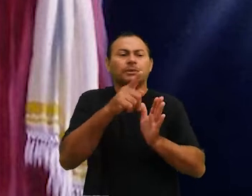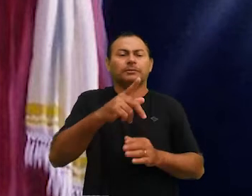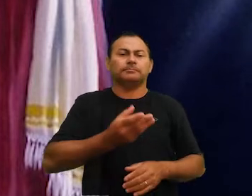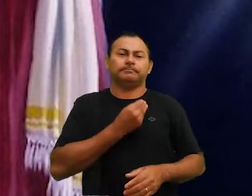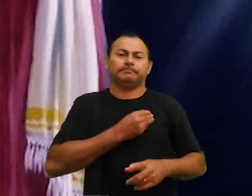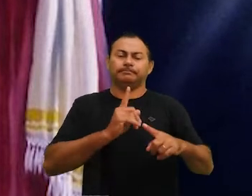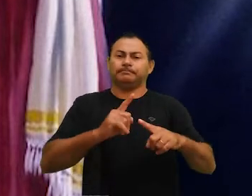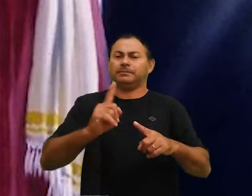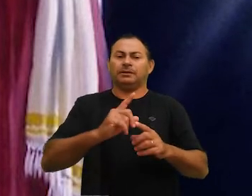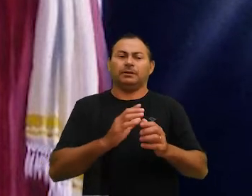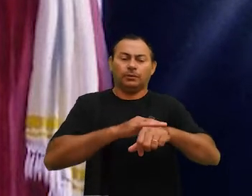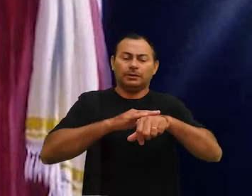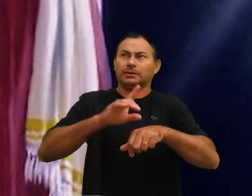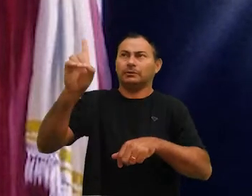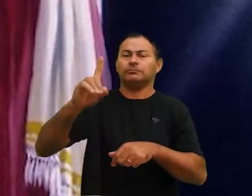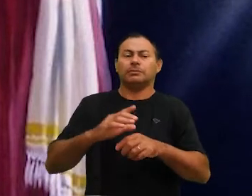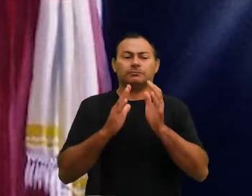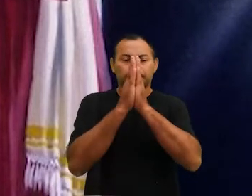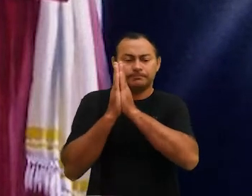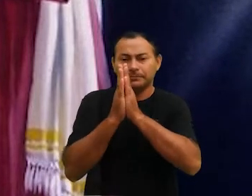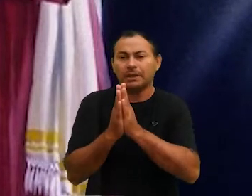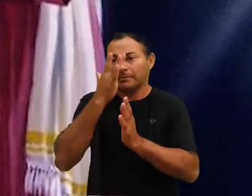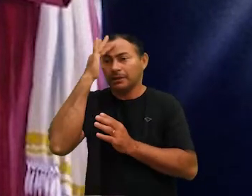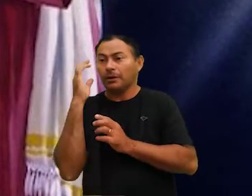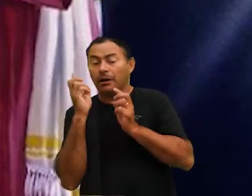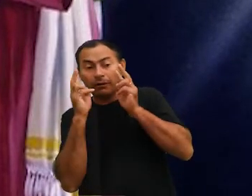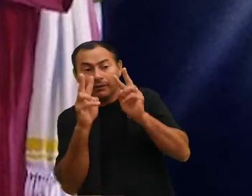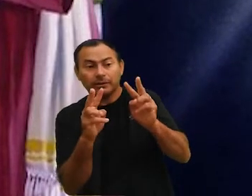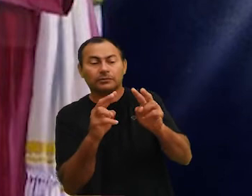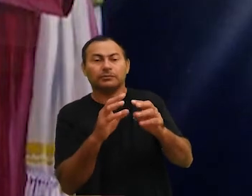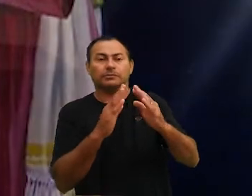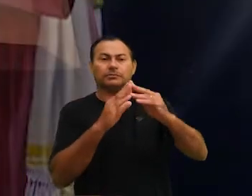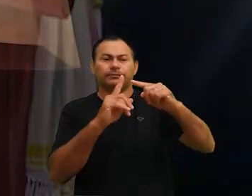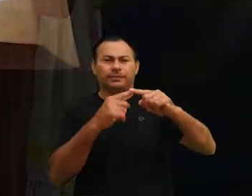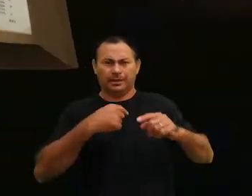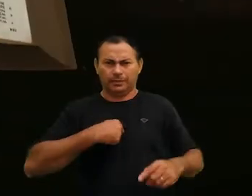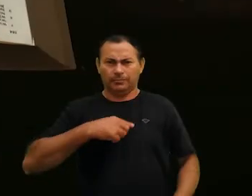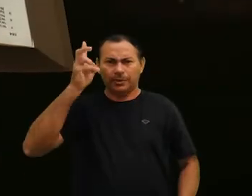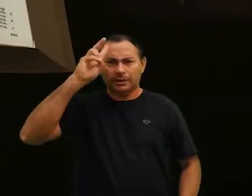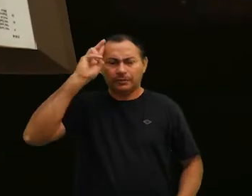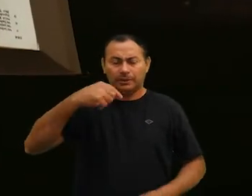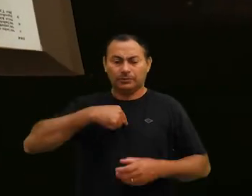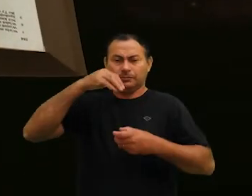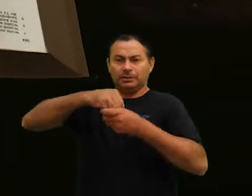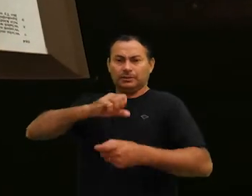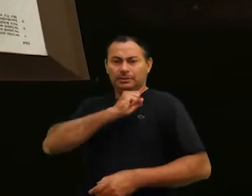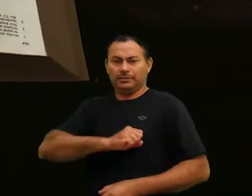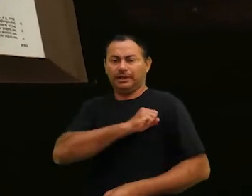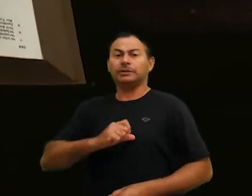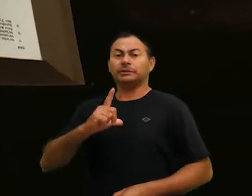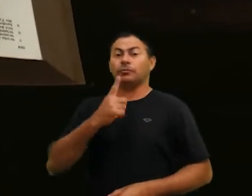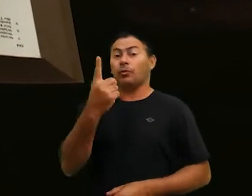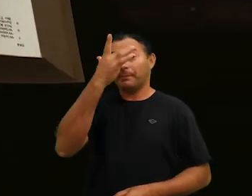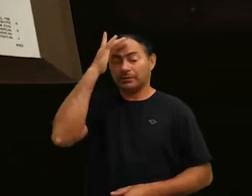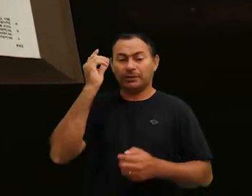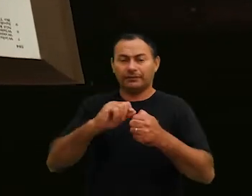mesmo, porque na verdade não estava conversando com Deus, ele estava orando para aqueles que estavam ali no templo. Eu me lembro quando estava no seminário, tinha uma